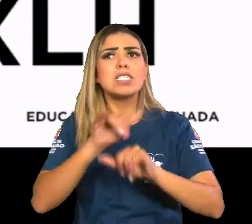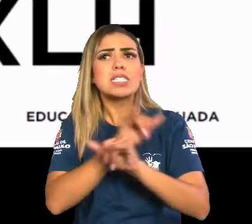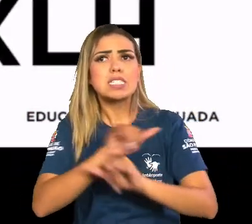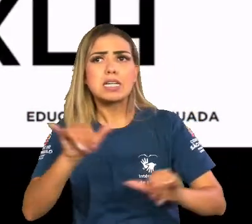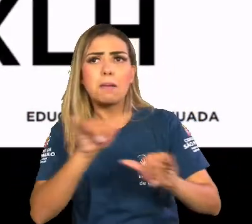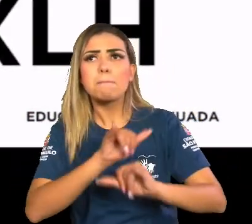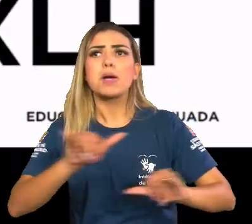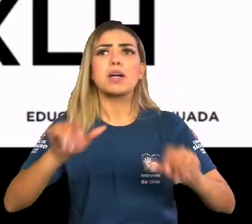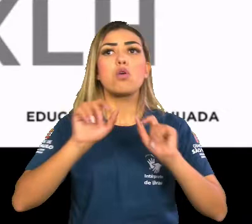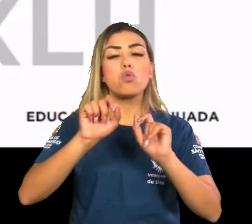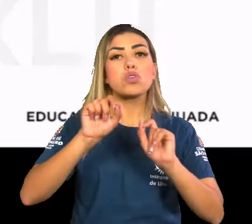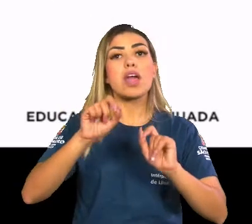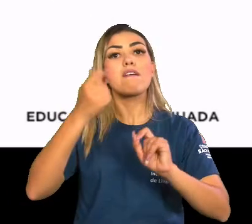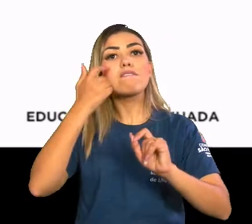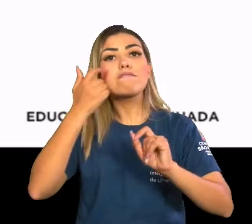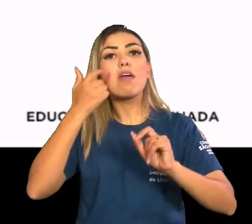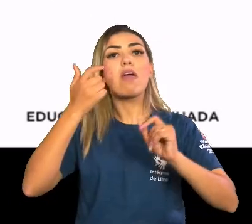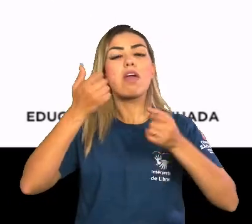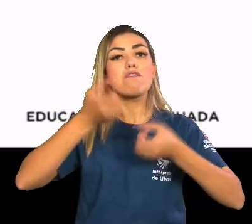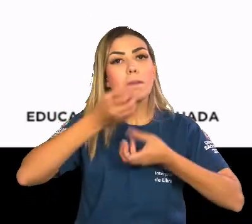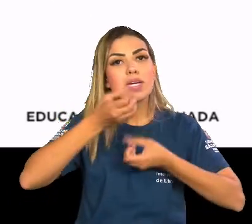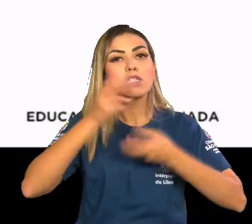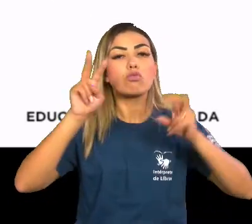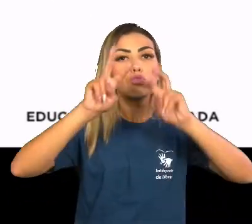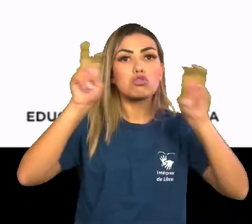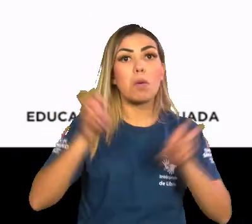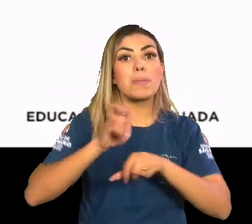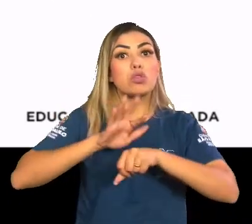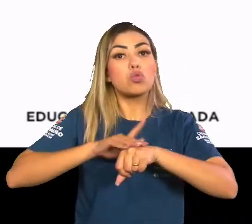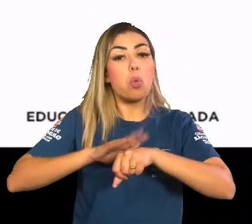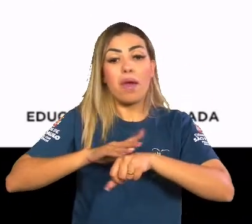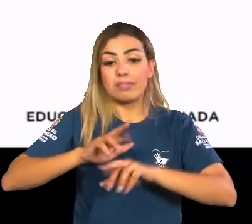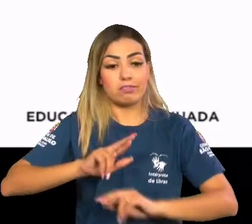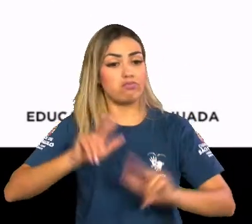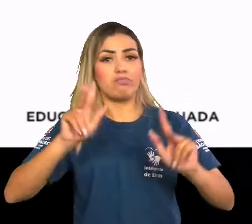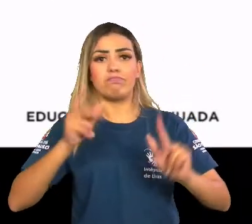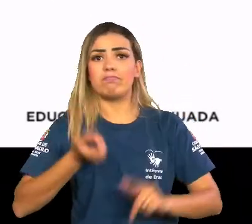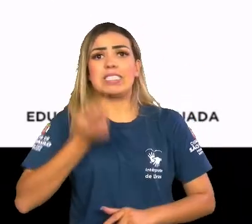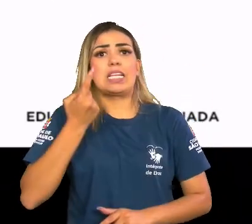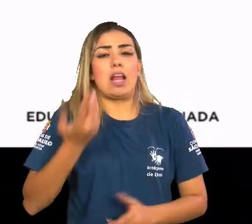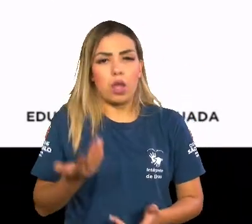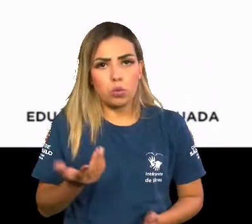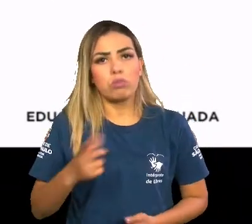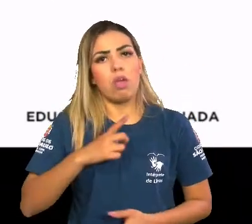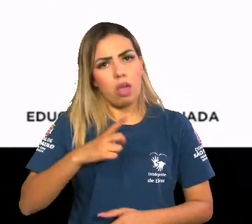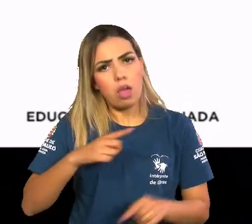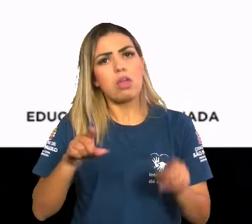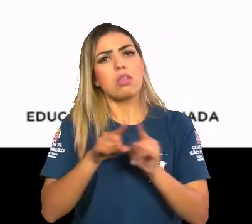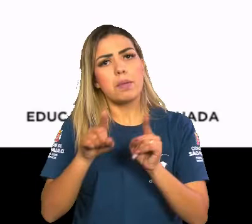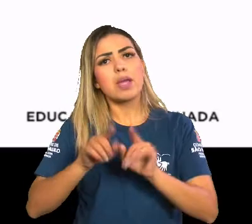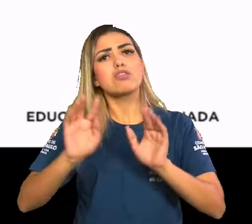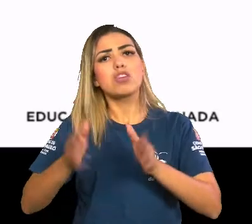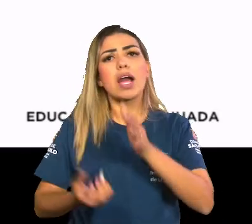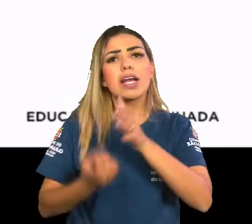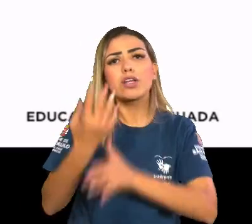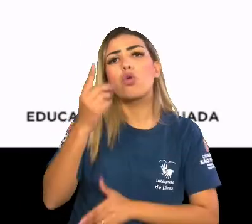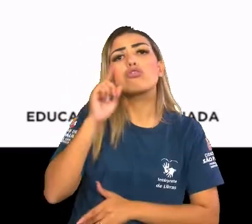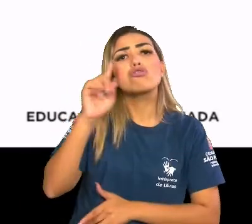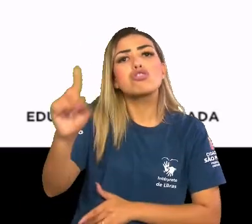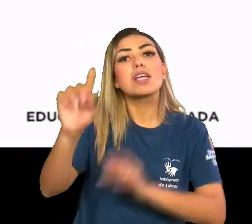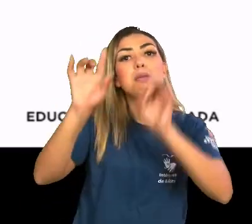de informações sobre doenças raras e postou dezenas de artes sobre datas comemorativas de muitas